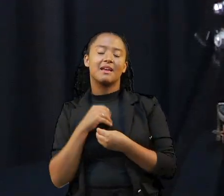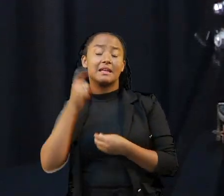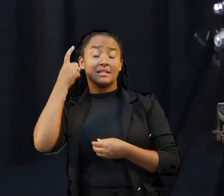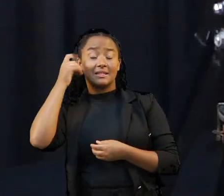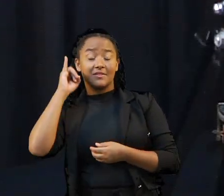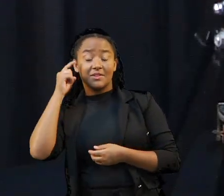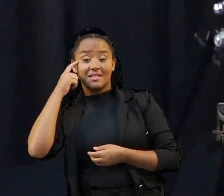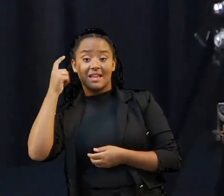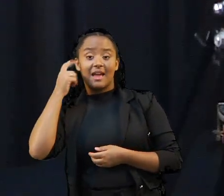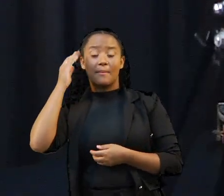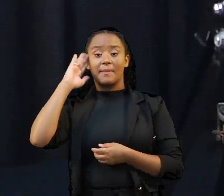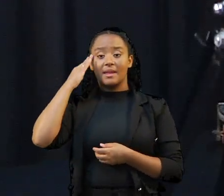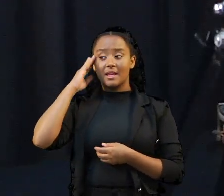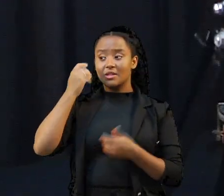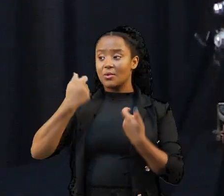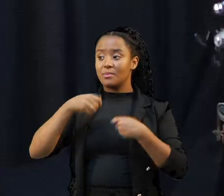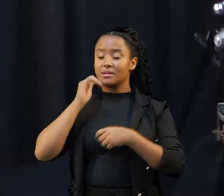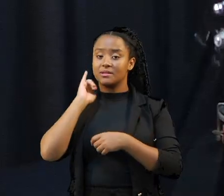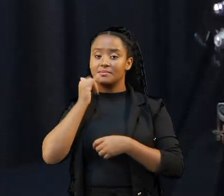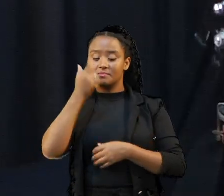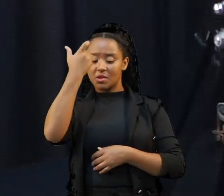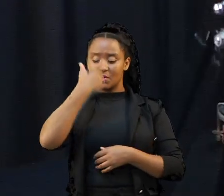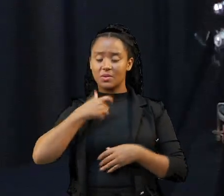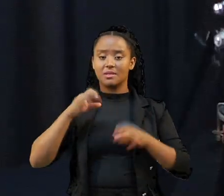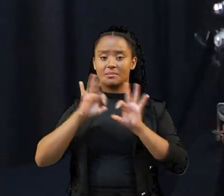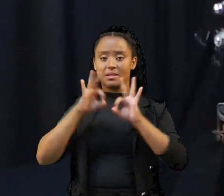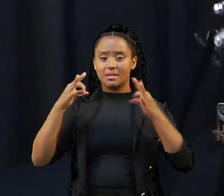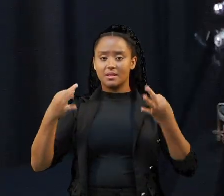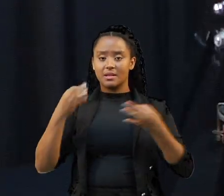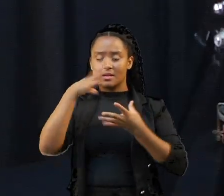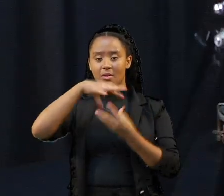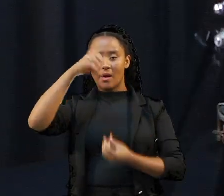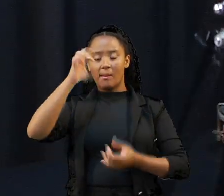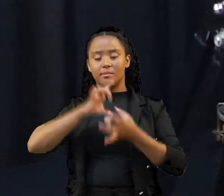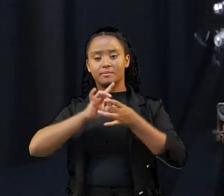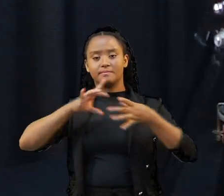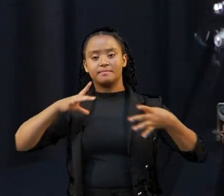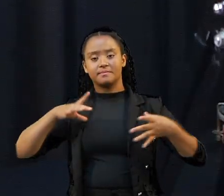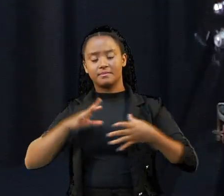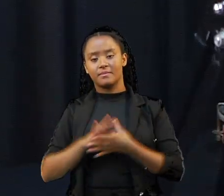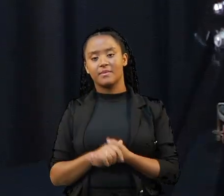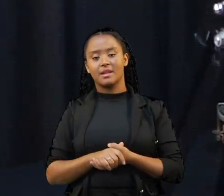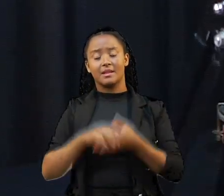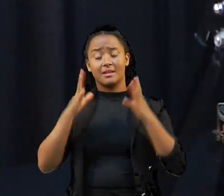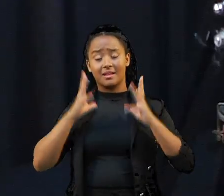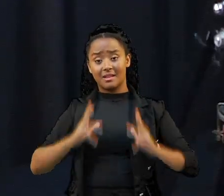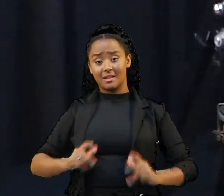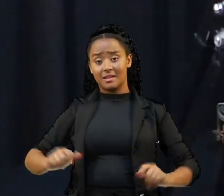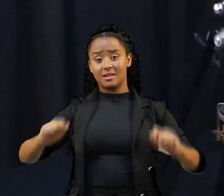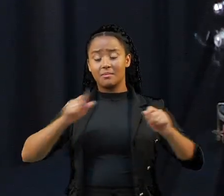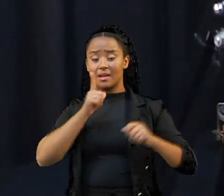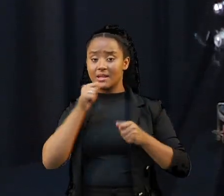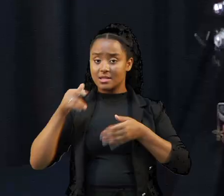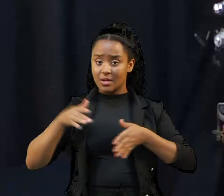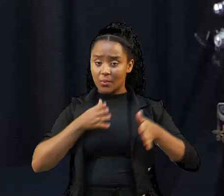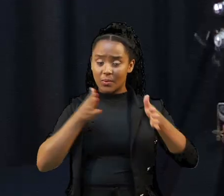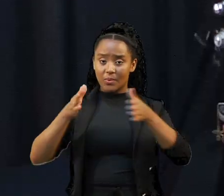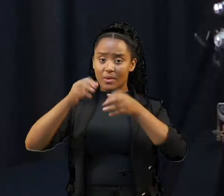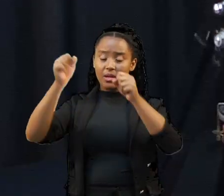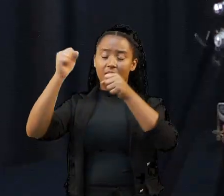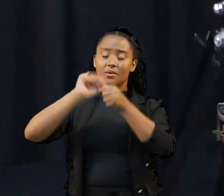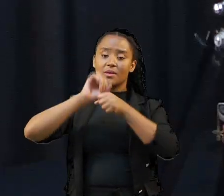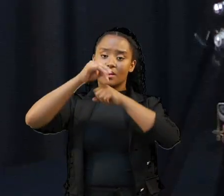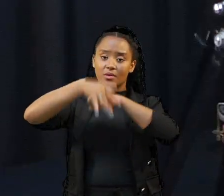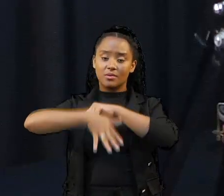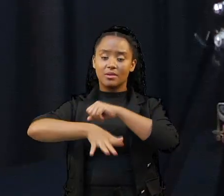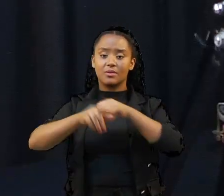dar tanta pala. Eu sou simplicidade, a alma solta, aquela alma que é lavada, levada e lavada pelas águas do rio,